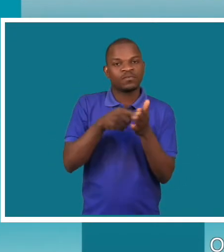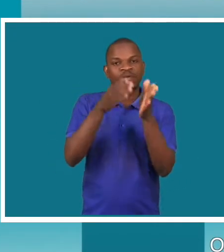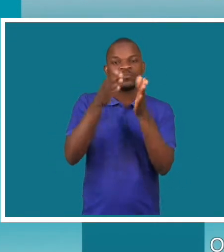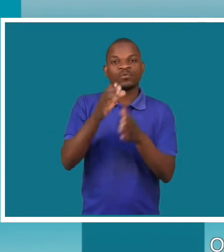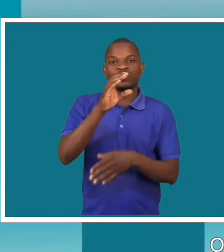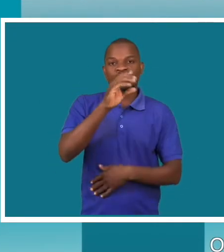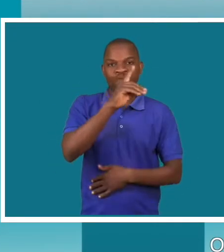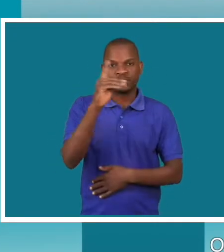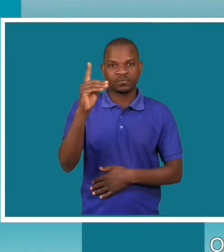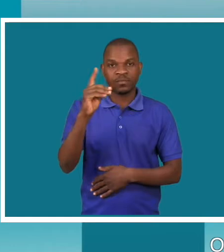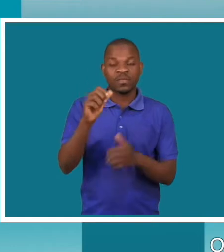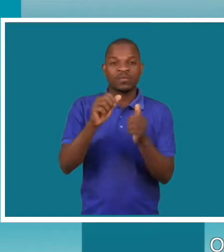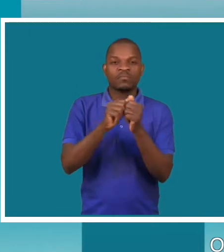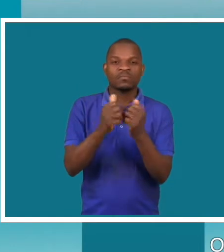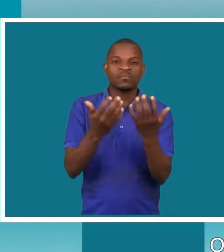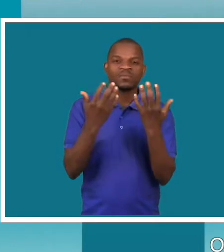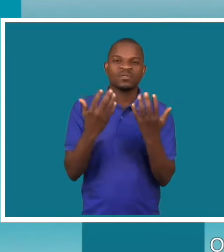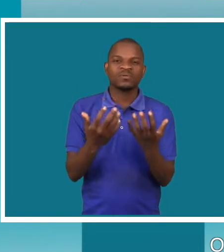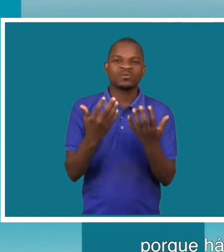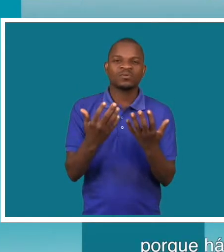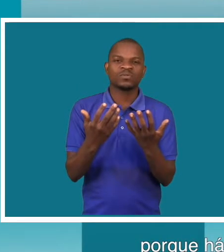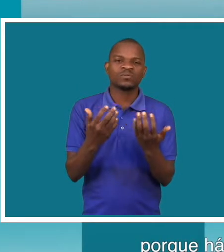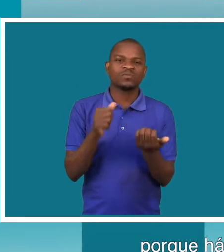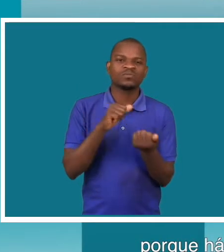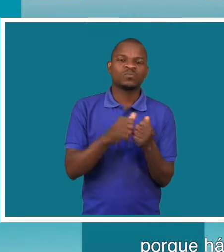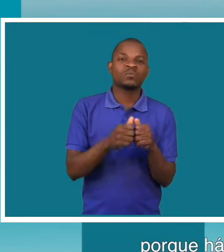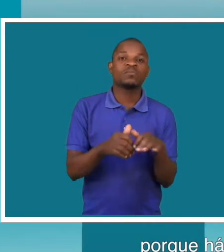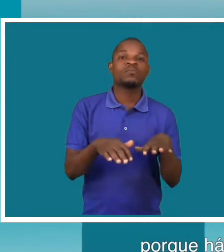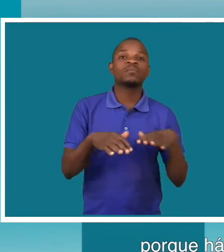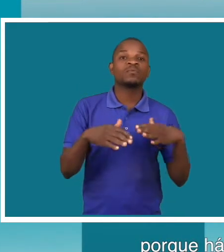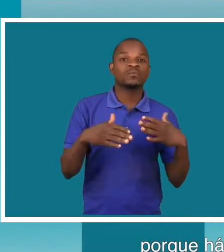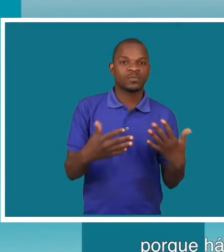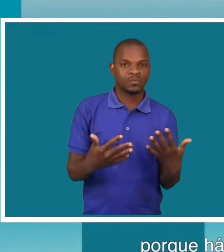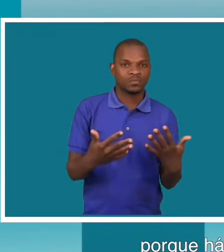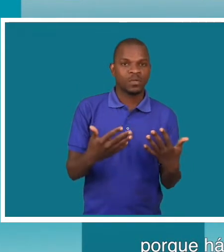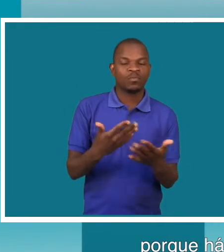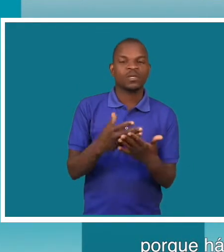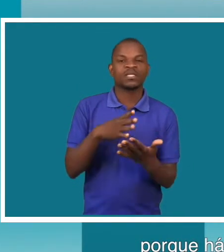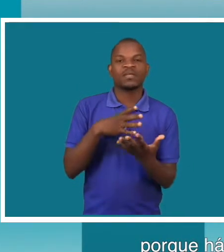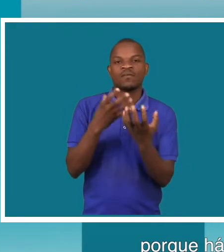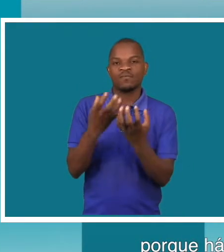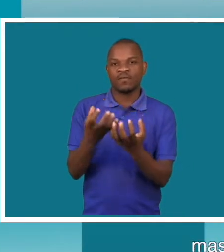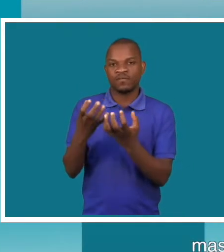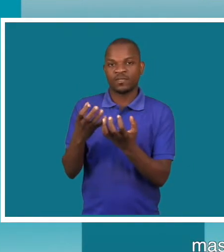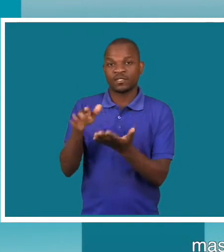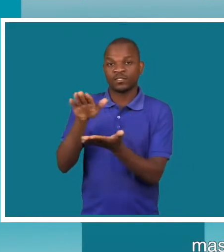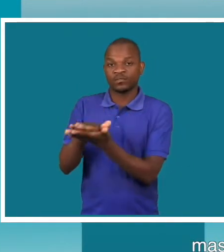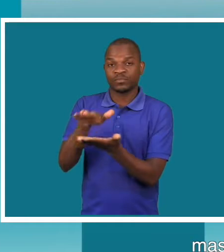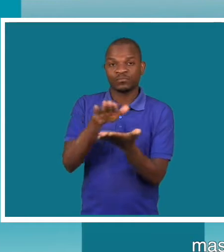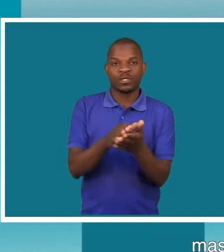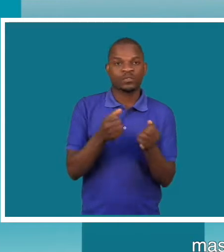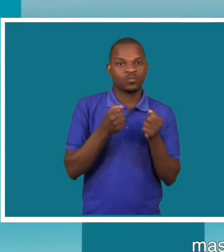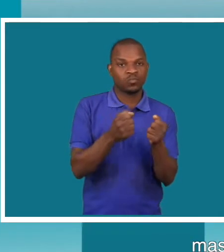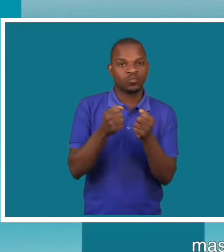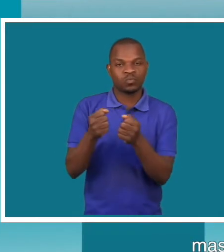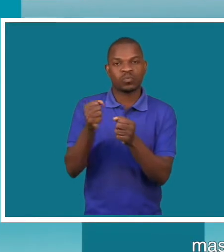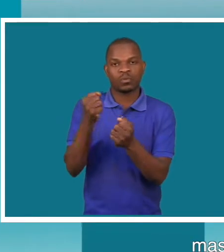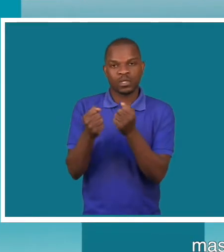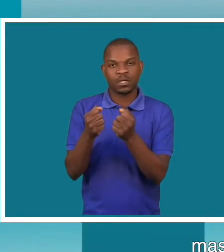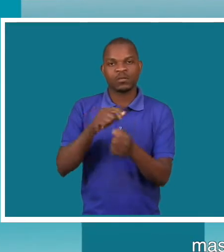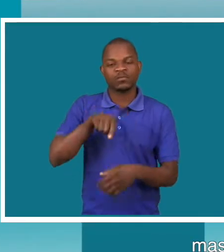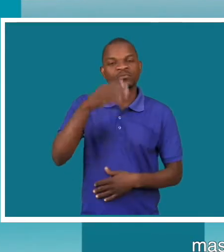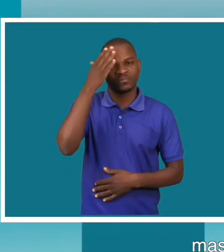não obstante inteligência problemática porque há problema em ser um espaço de estacionamento está na essência disso mas também um estacionamento são provas